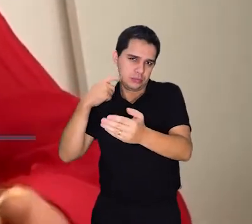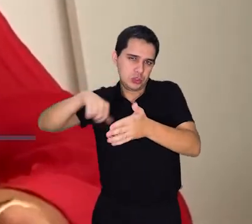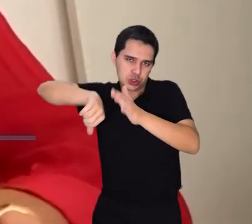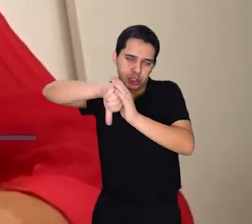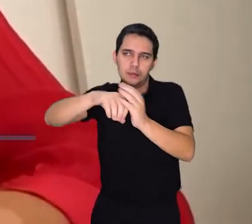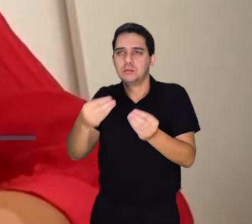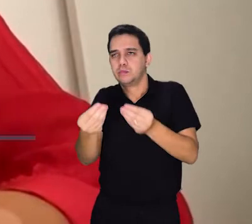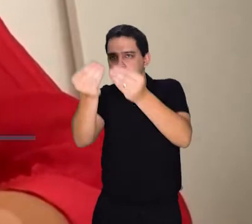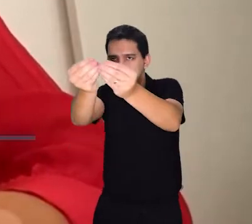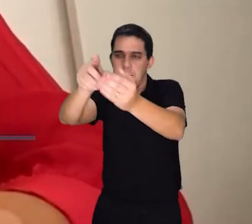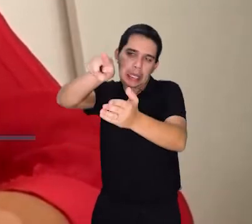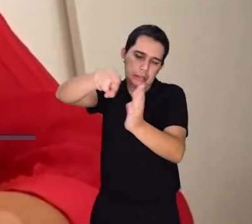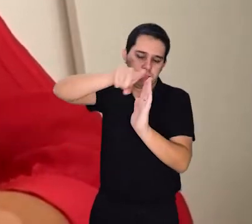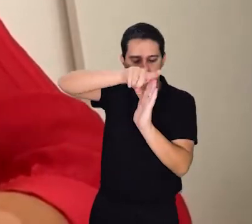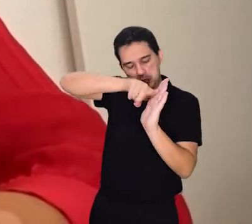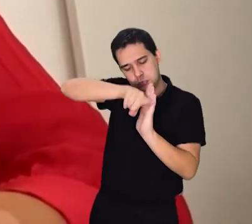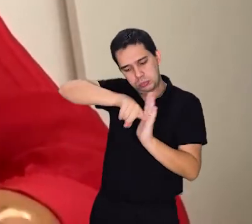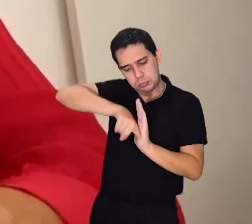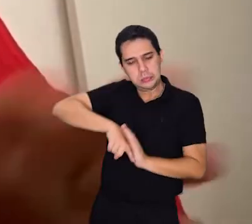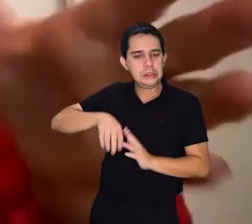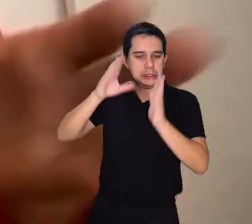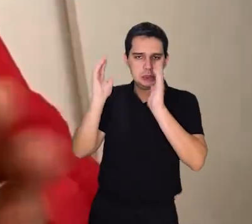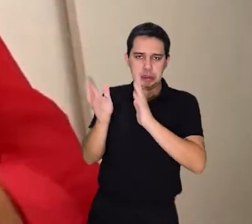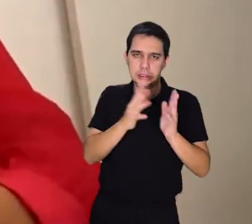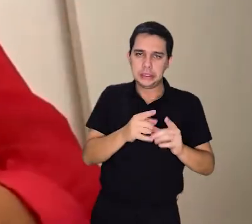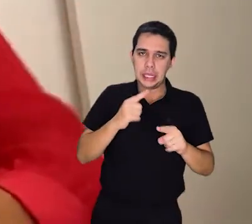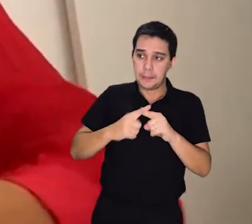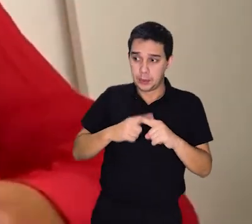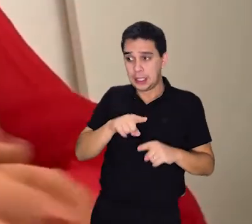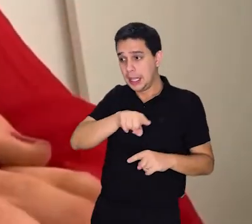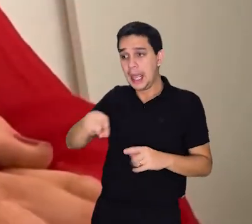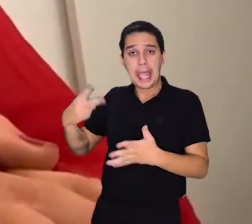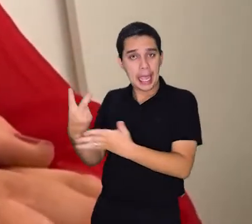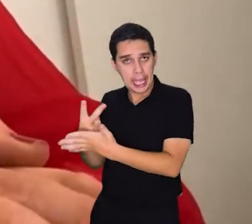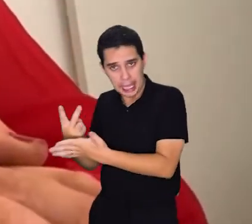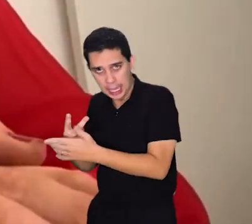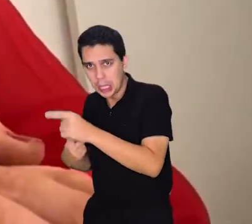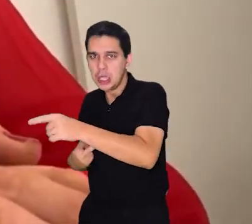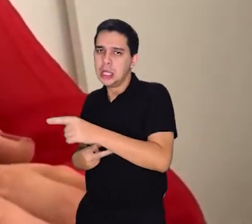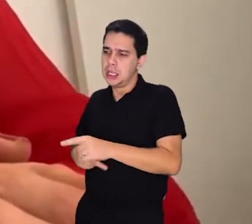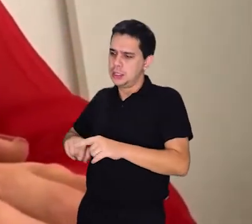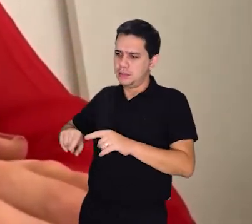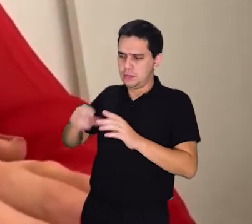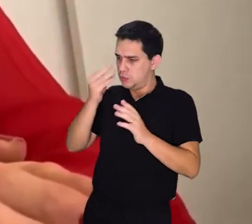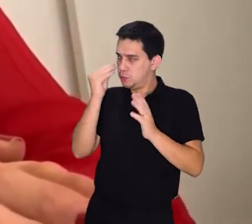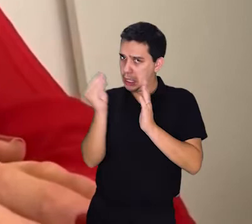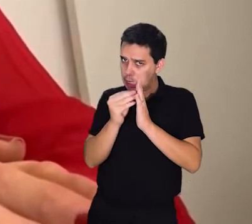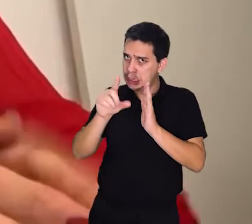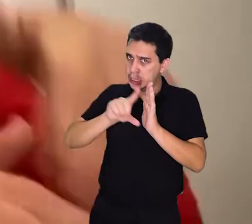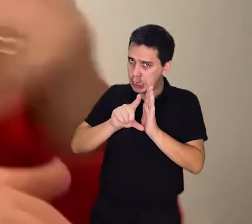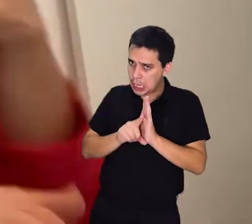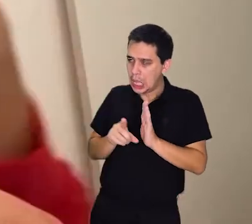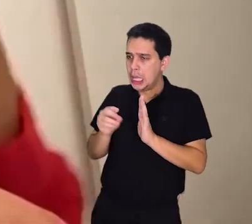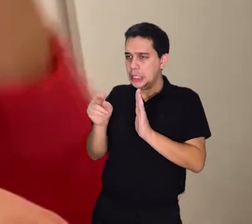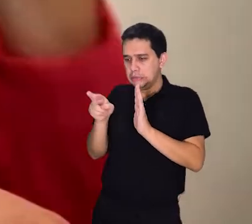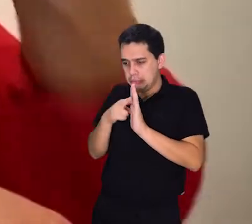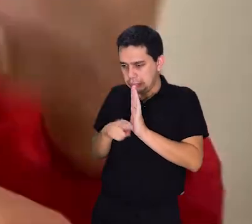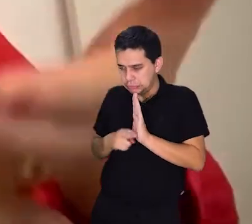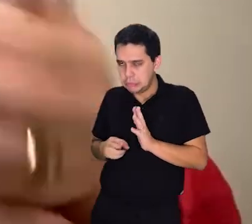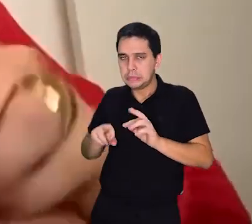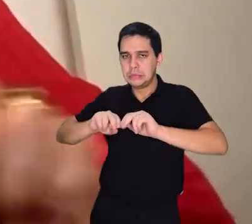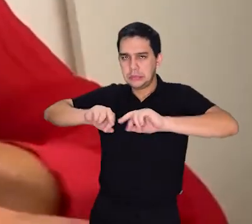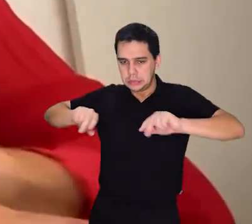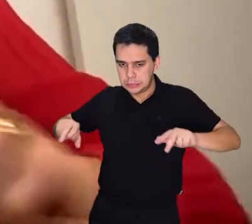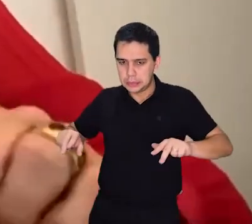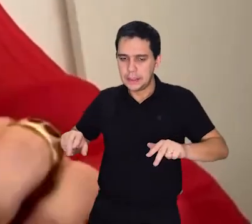que esses fatos praticados configuram, além de infrações disciplinares, né, e sujeitas